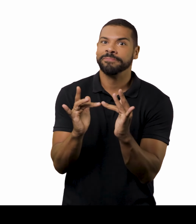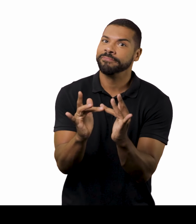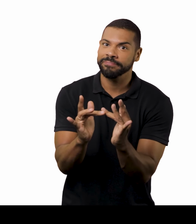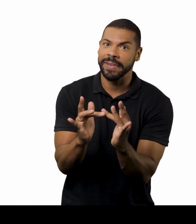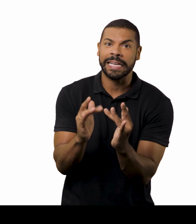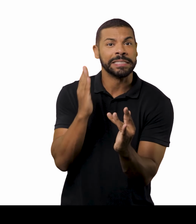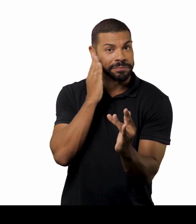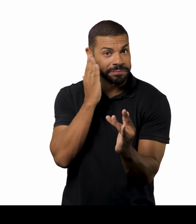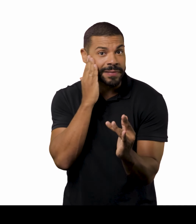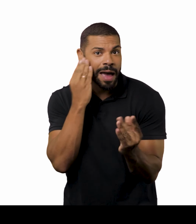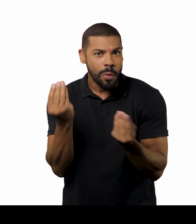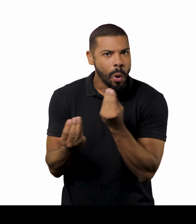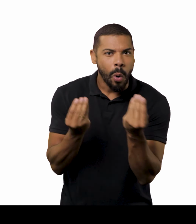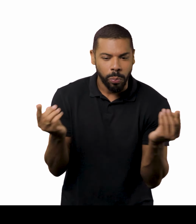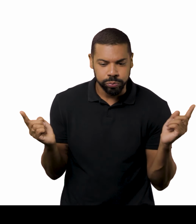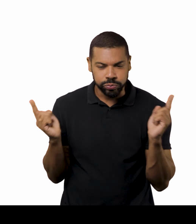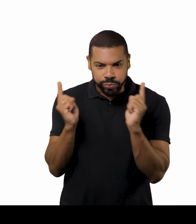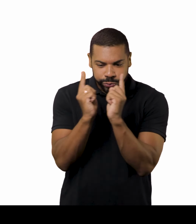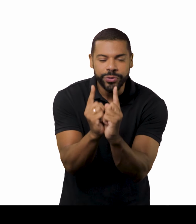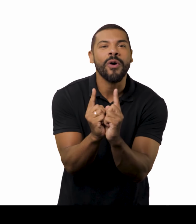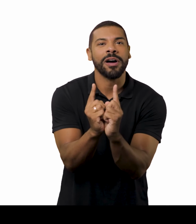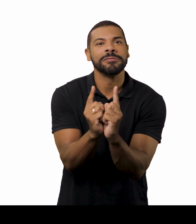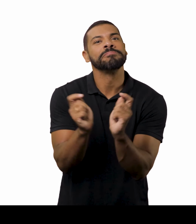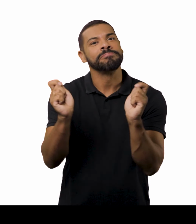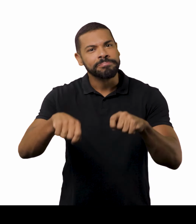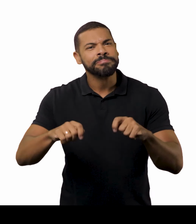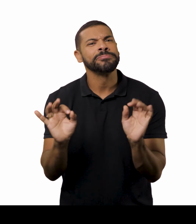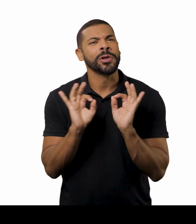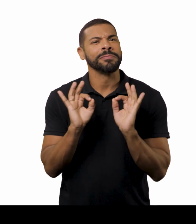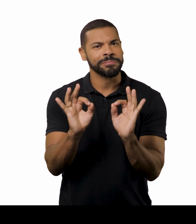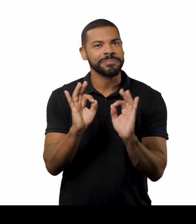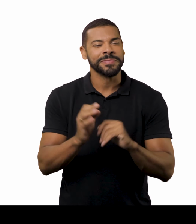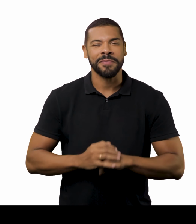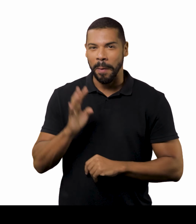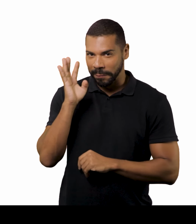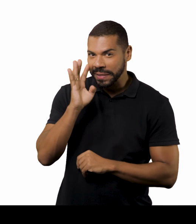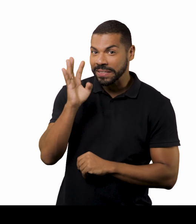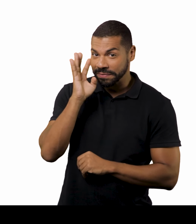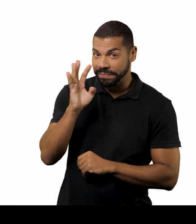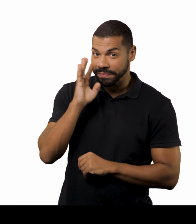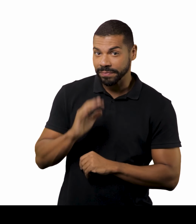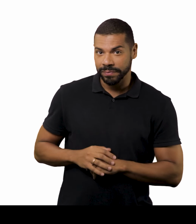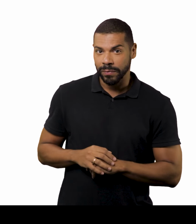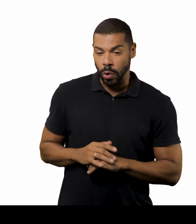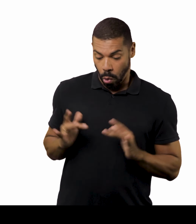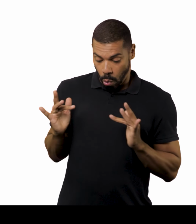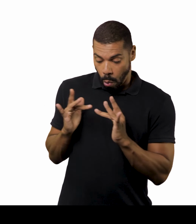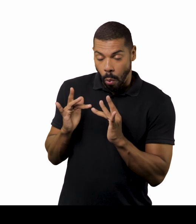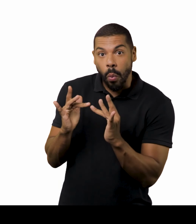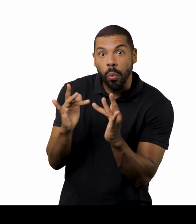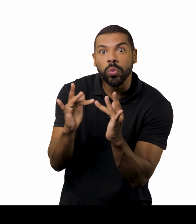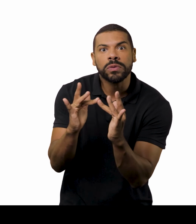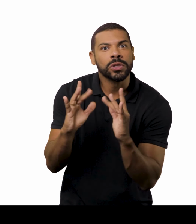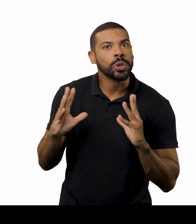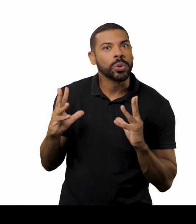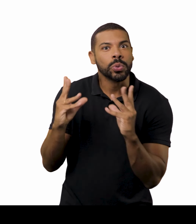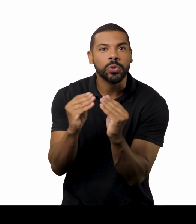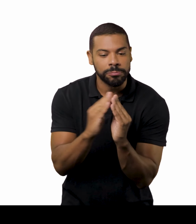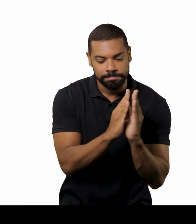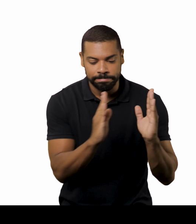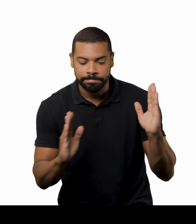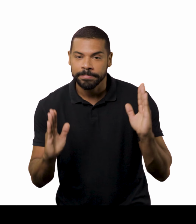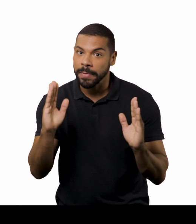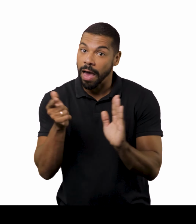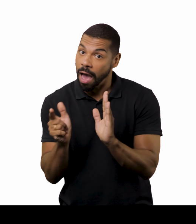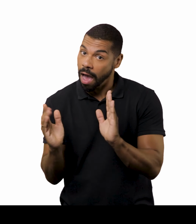tinham uma afinidade, nem todas a gente sabia que teriam, né? E ver que, de fato, rolou muito, é muito legal. Os primeiros contatos